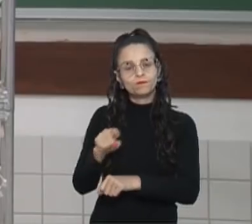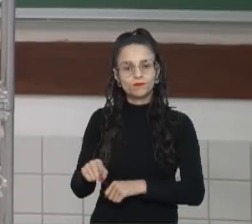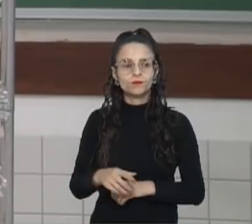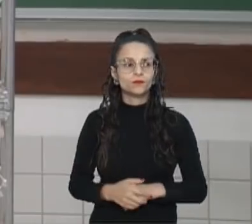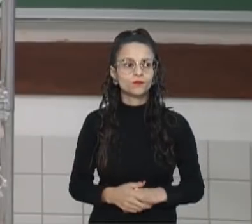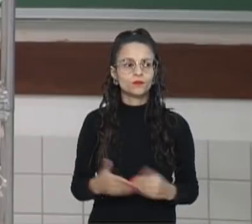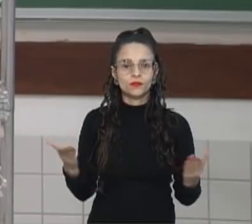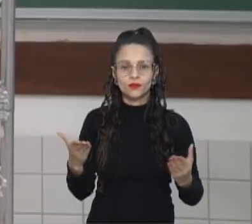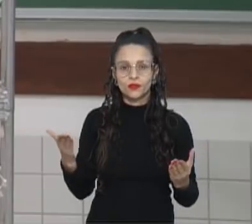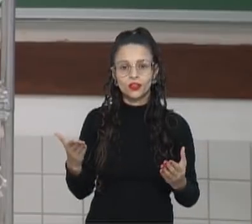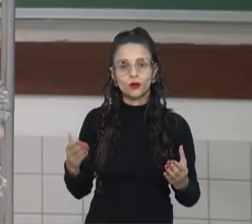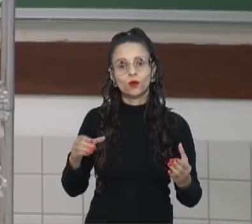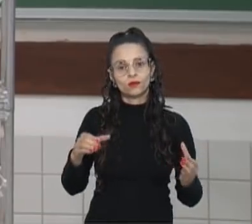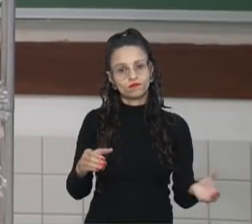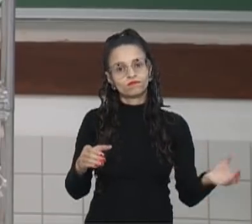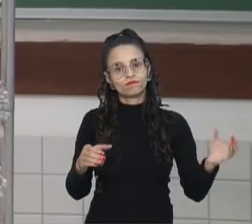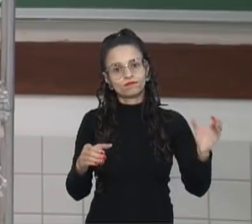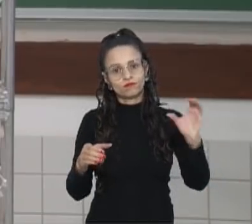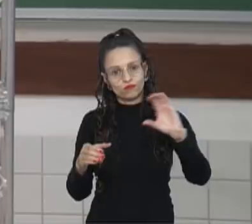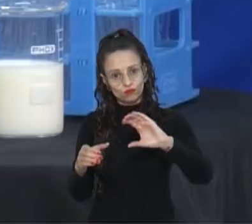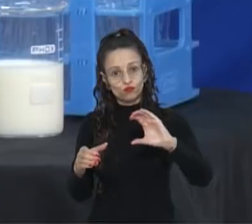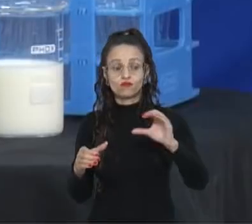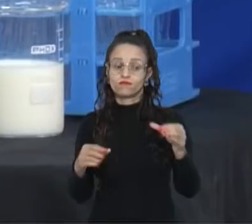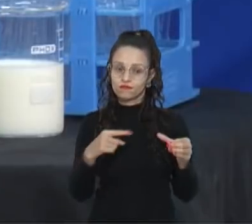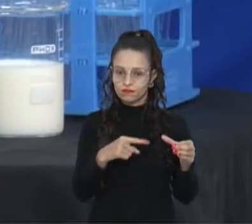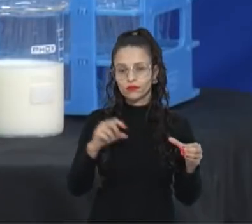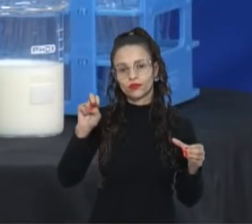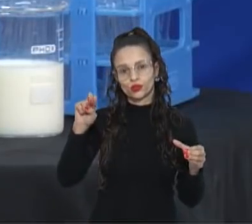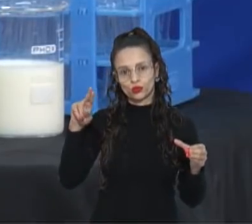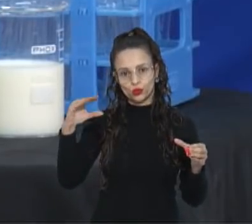um golinho de suco de repolho roxo.